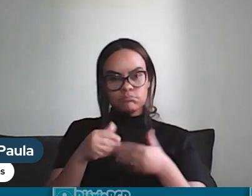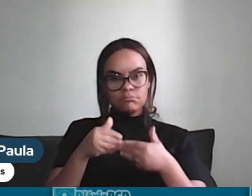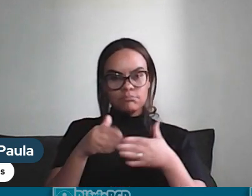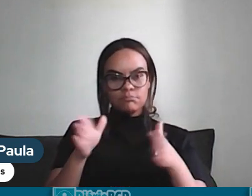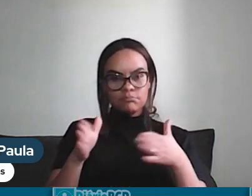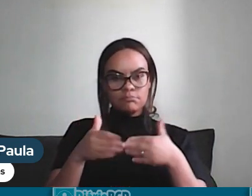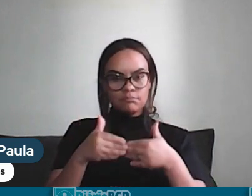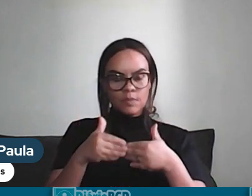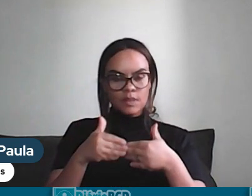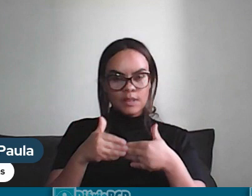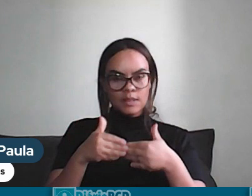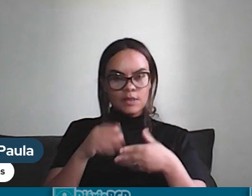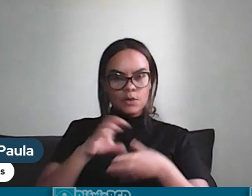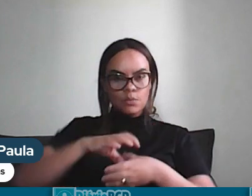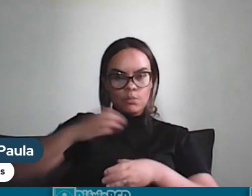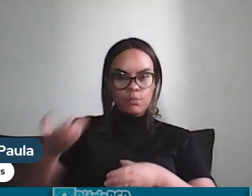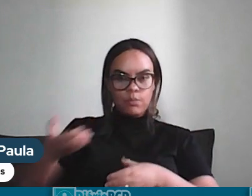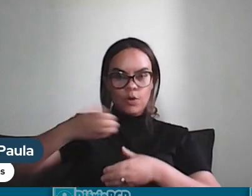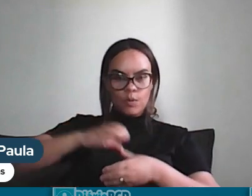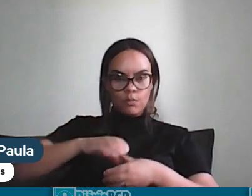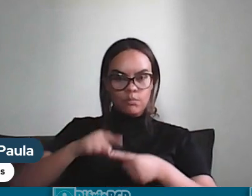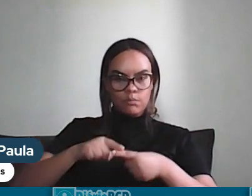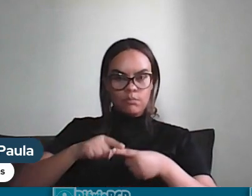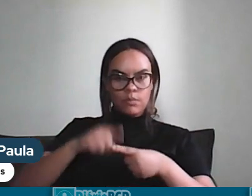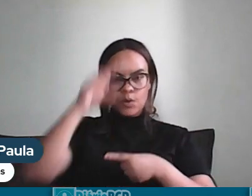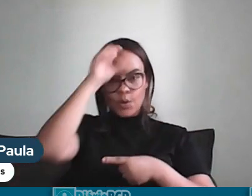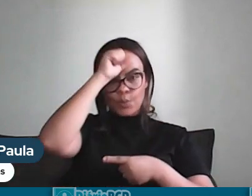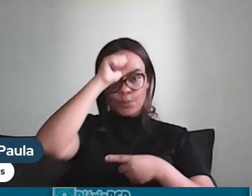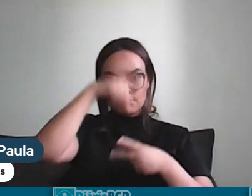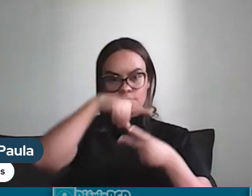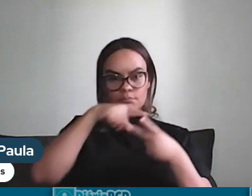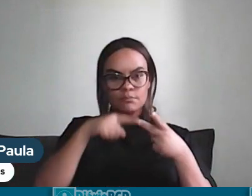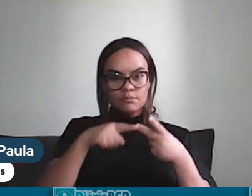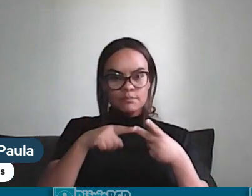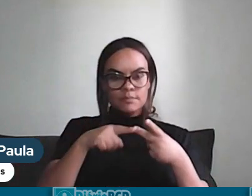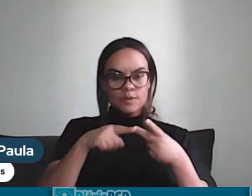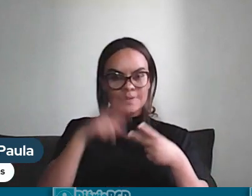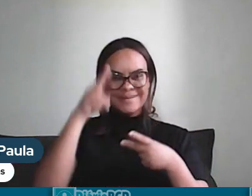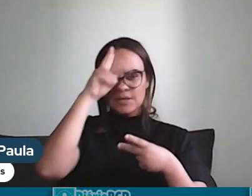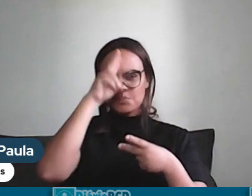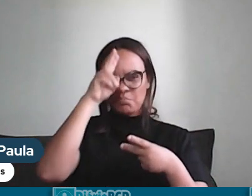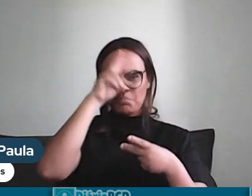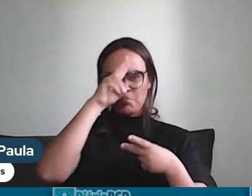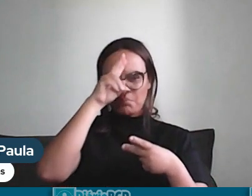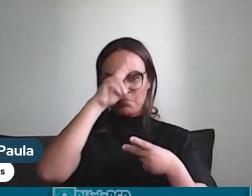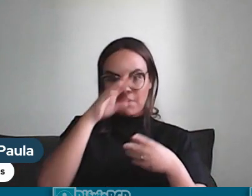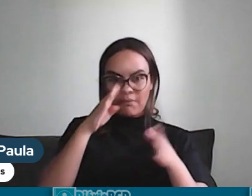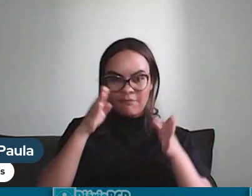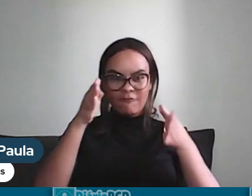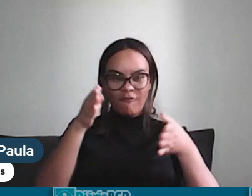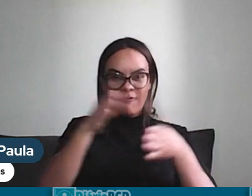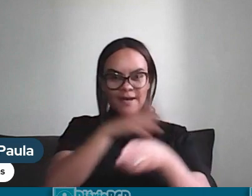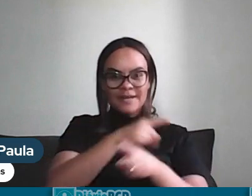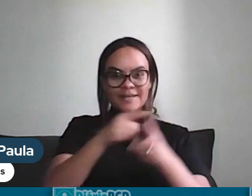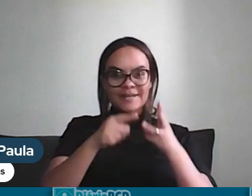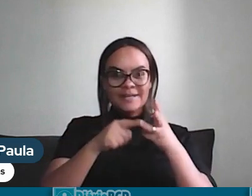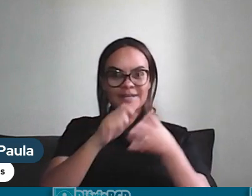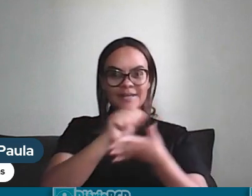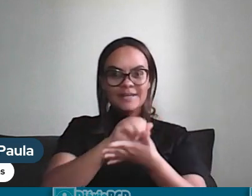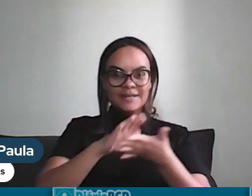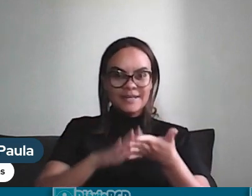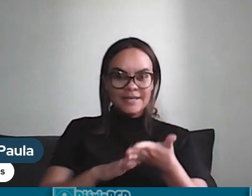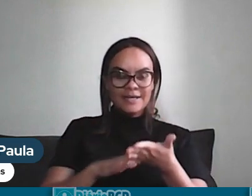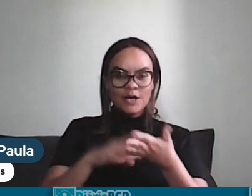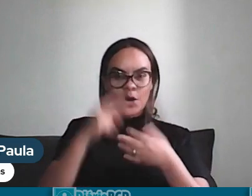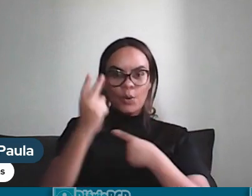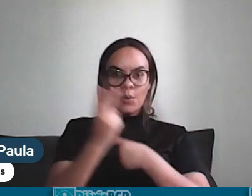fechar recipientes, de aprender ou se lembrar e se concentrar e realizar cuidados pessoais.